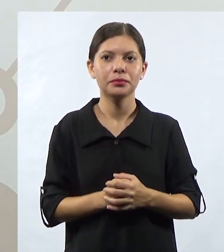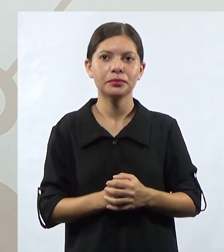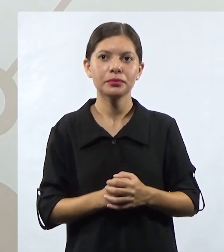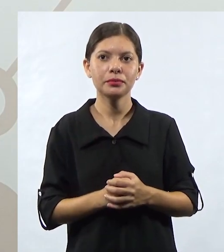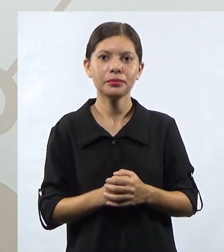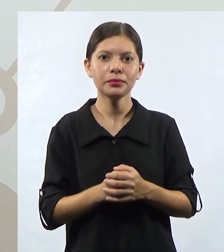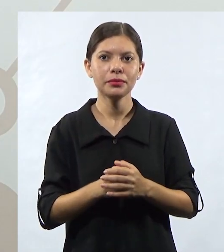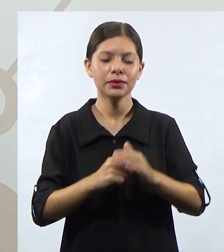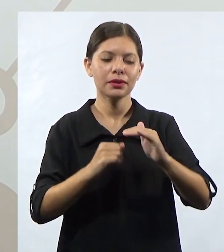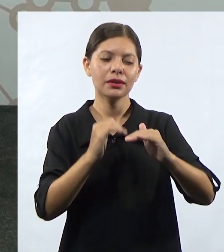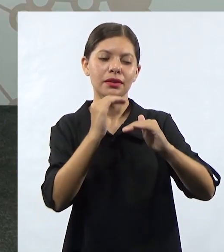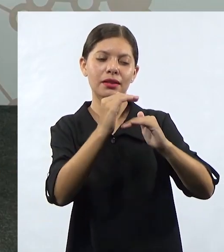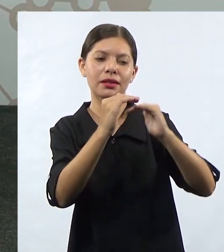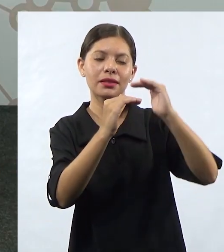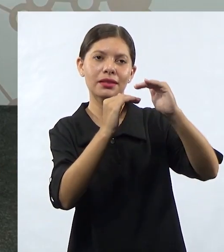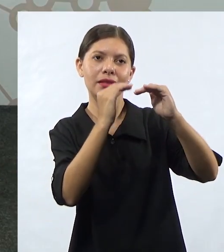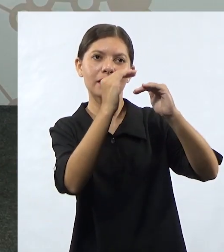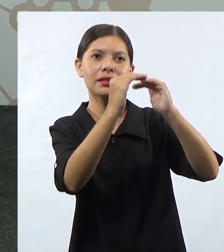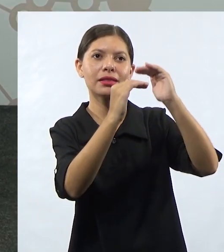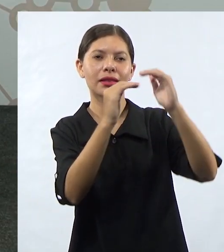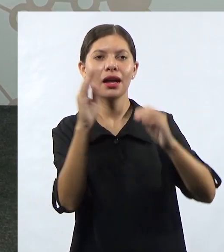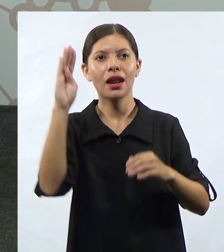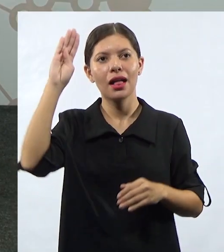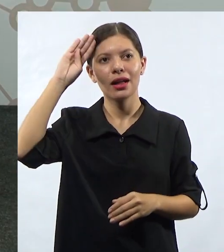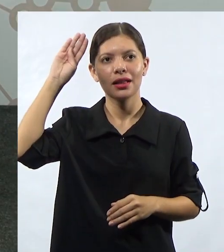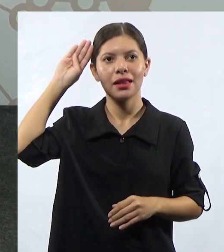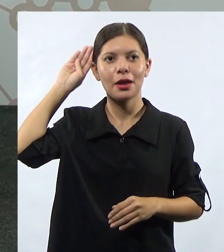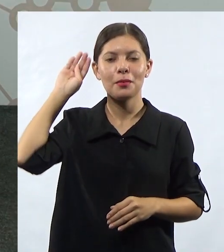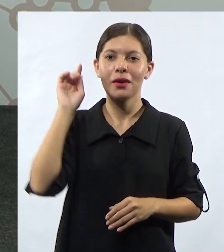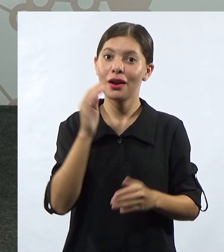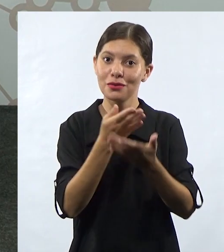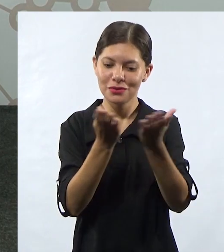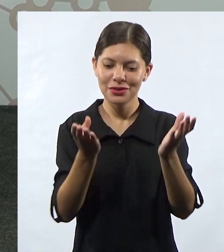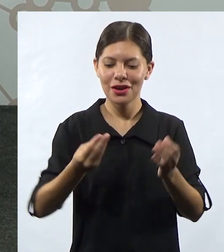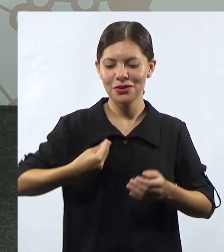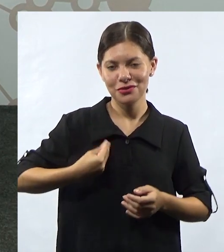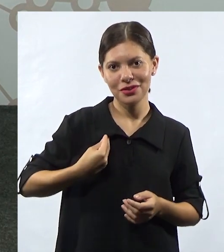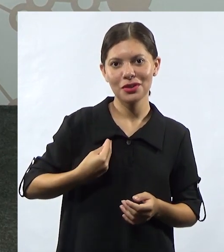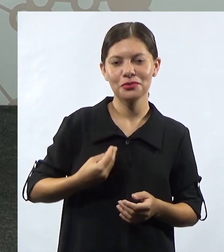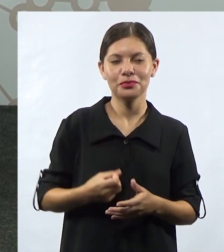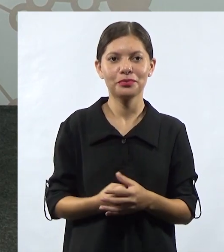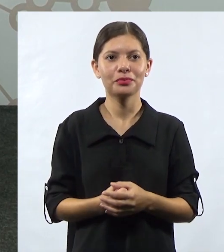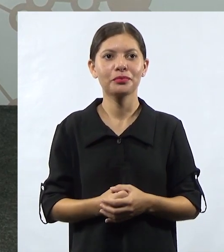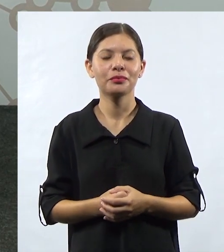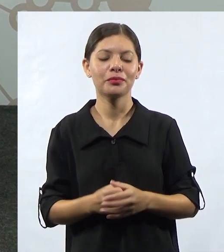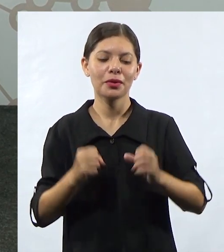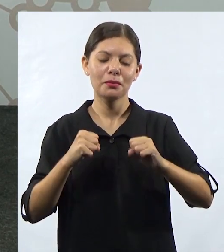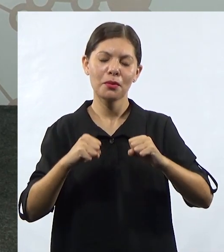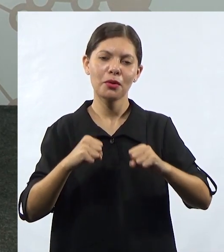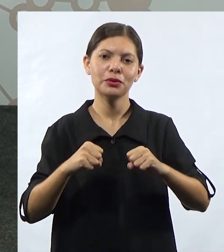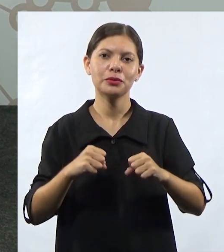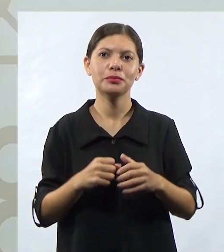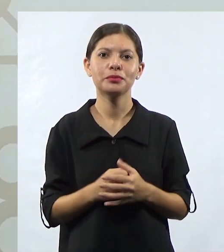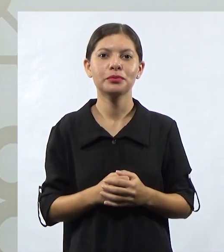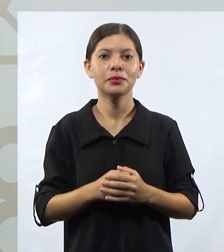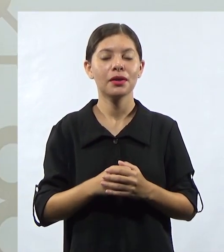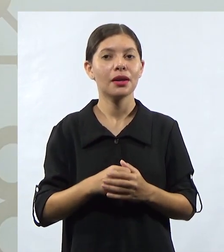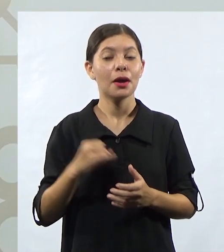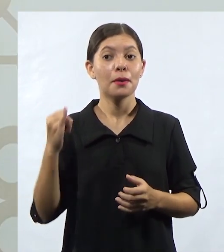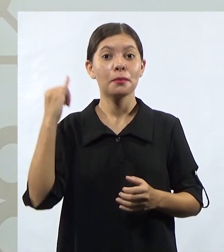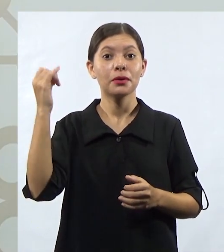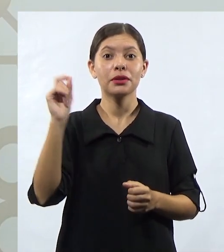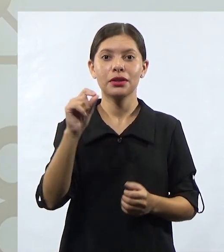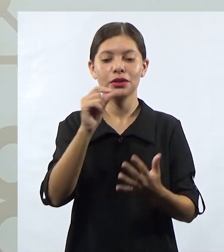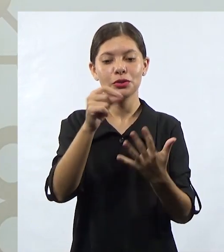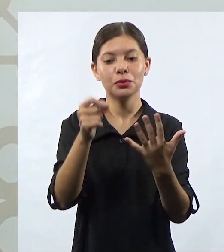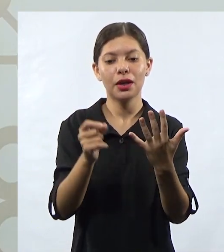trajetória acadêmica. Isso, a sua própria trajetória acadêmica, trajetória de vida. Então, há elementos essenciais. O cabeçalho, onde